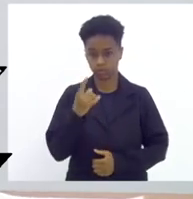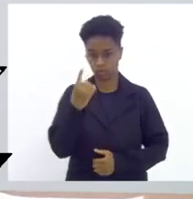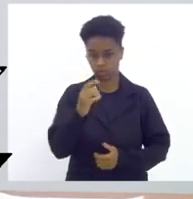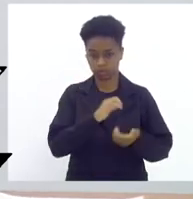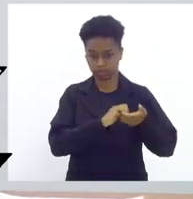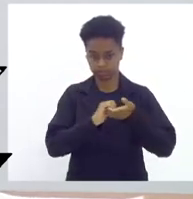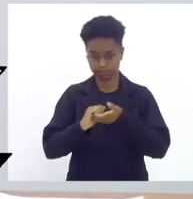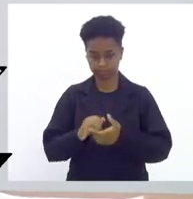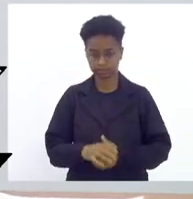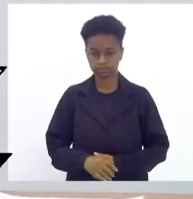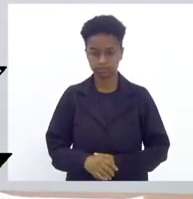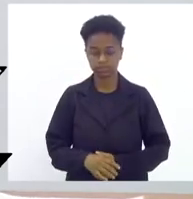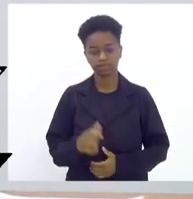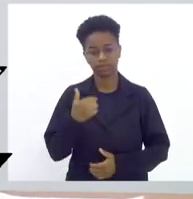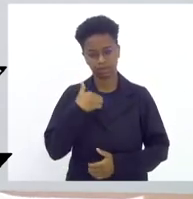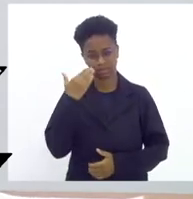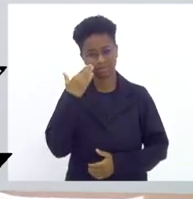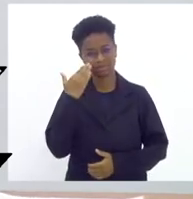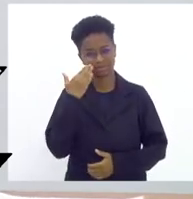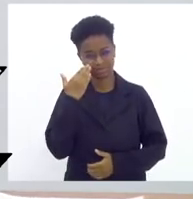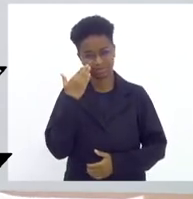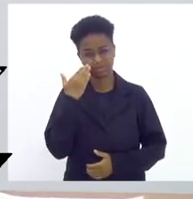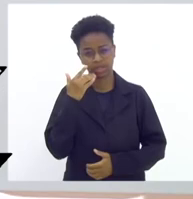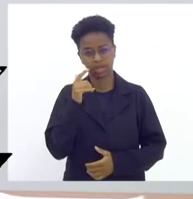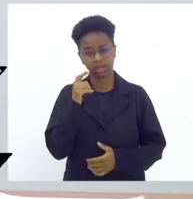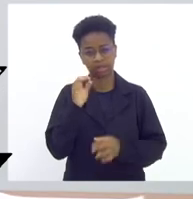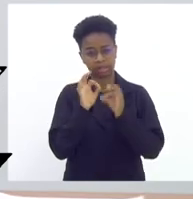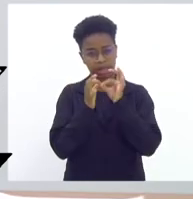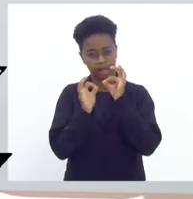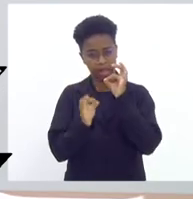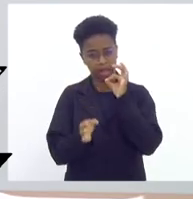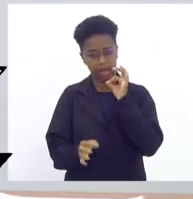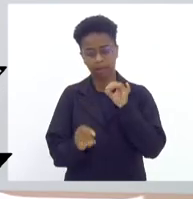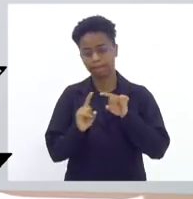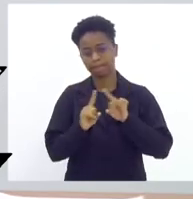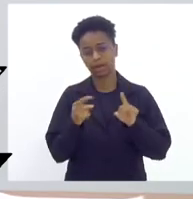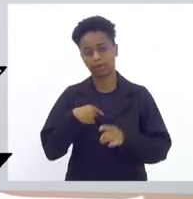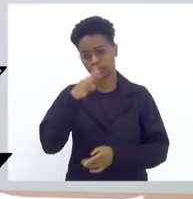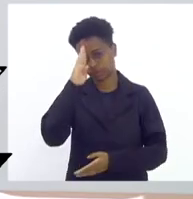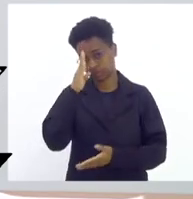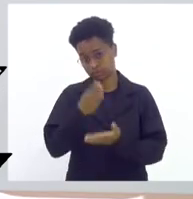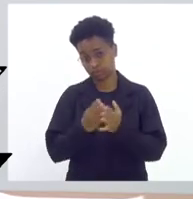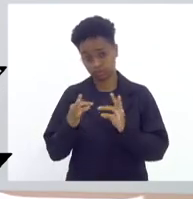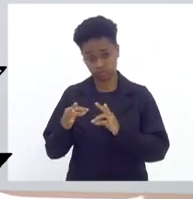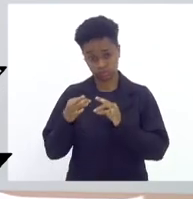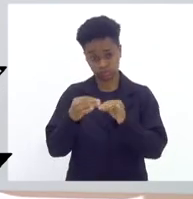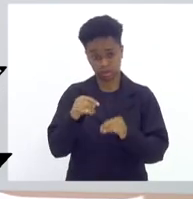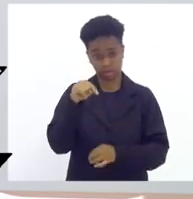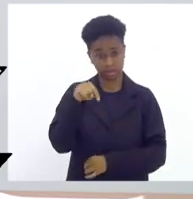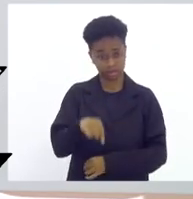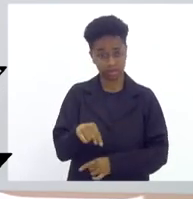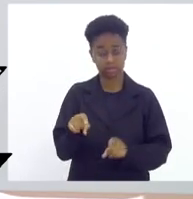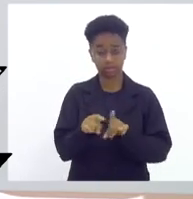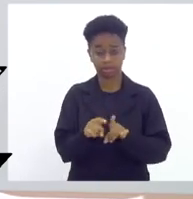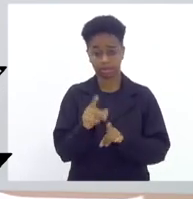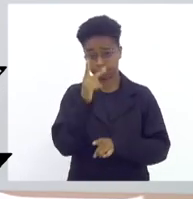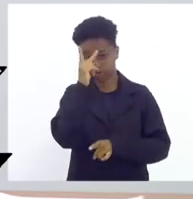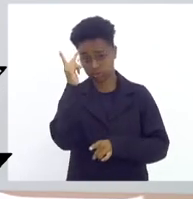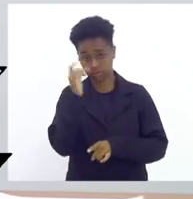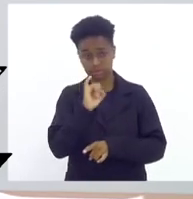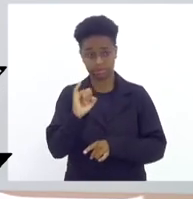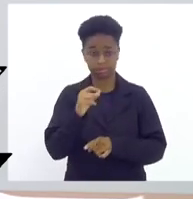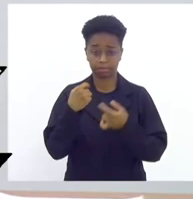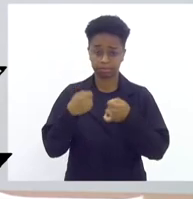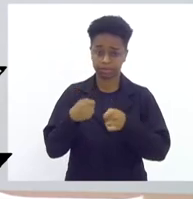saudação sei que tá sendo um espaço longo mas acredito que todos que estão aqui ou até mesmo aqueles que precisaram sair